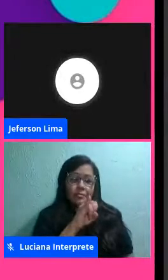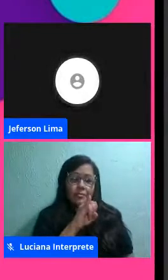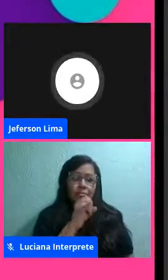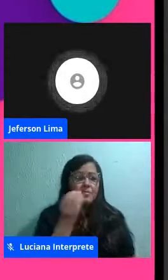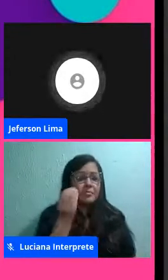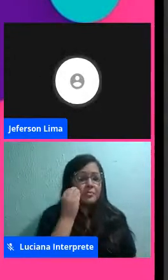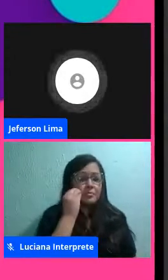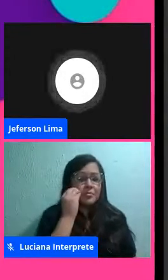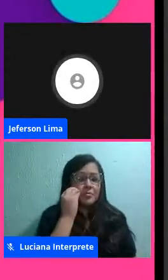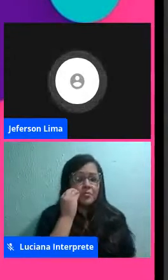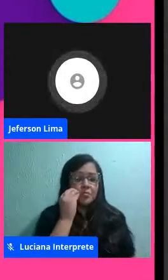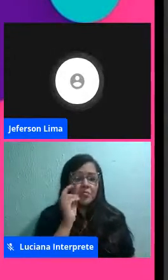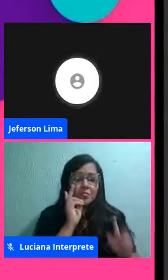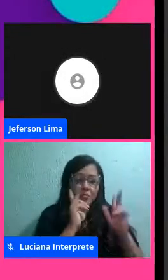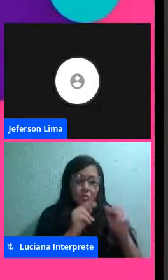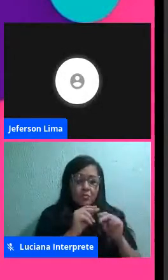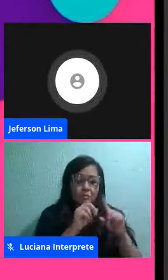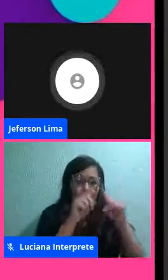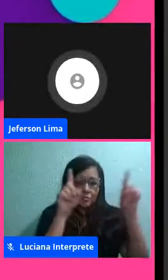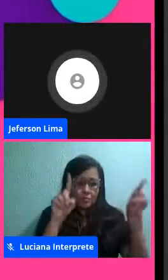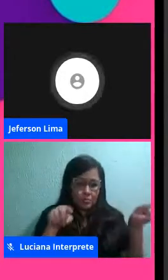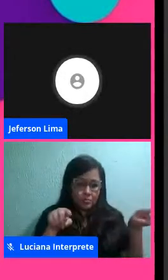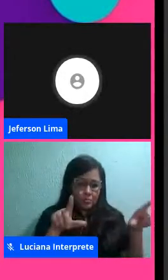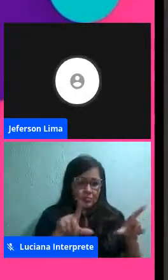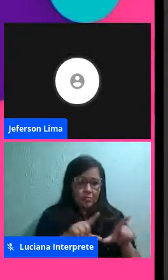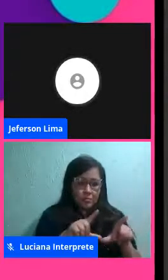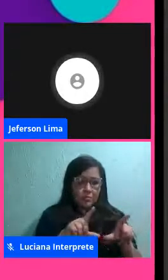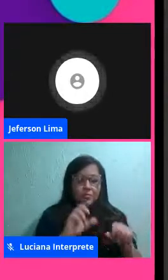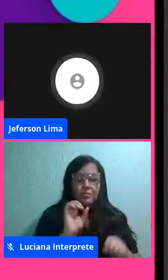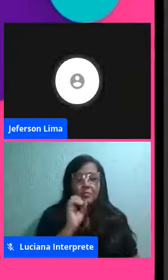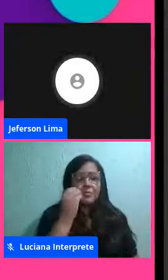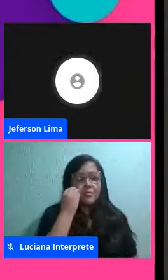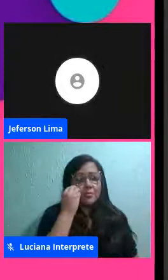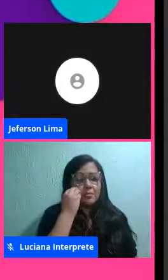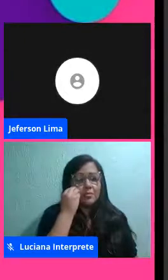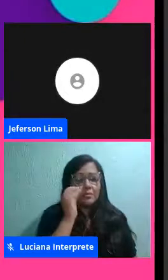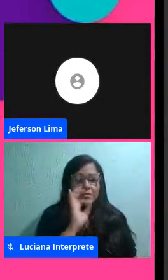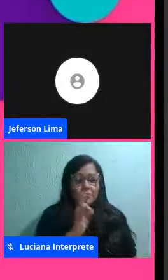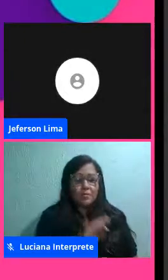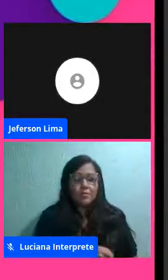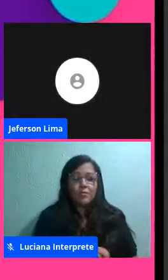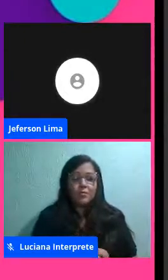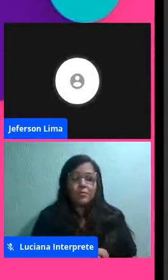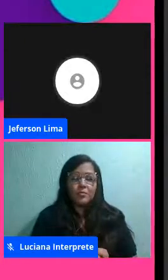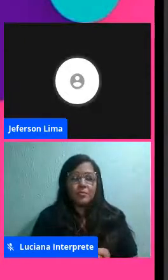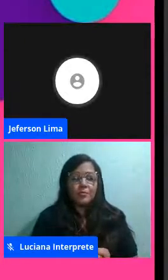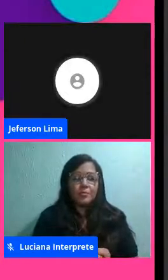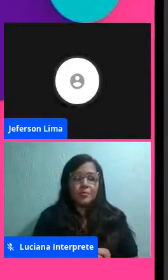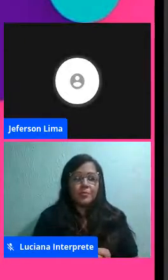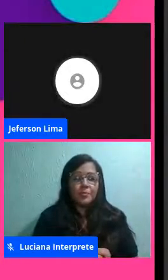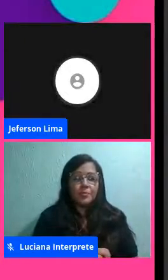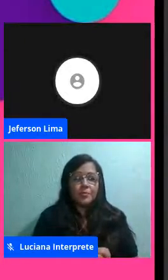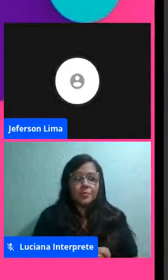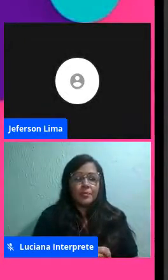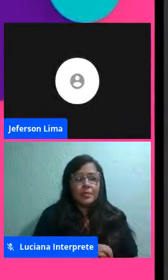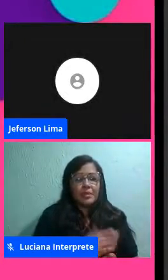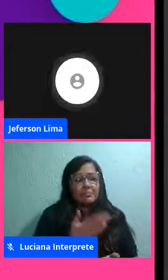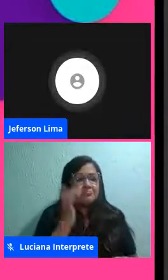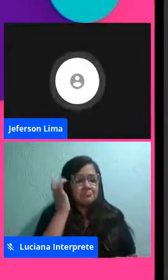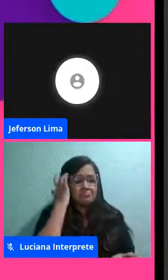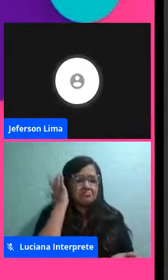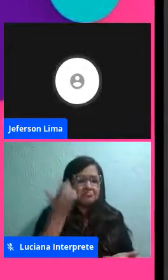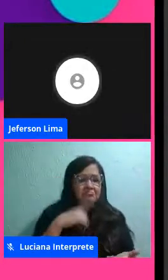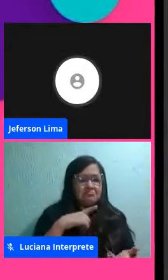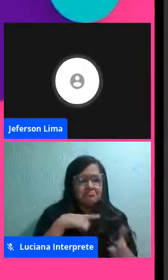foi. Naquele momento ali, tinha dado uma outra tretinha de sistema, digamos assim, que